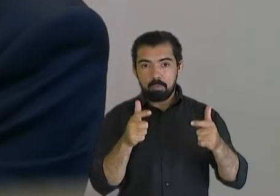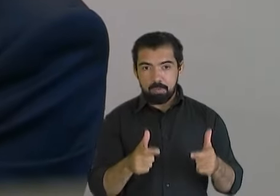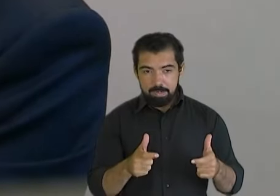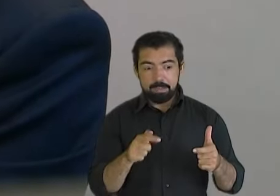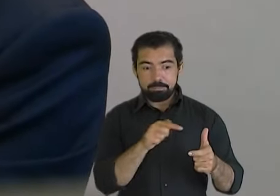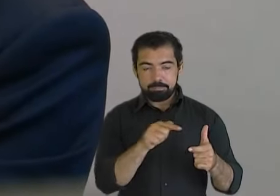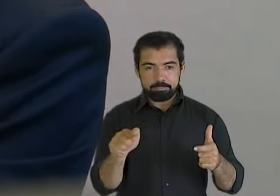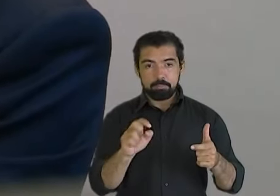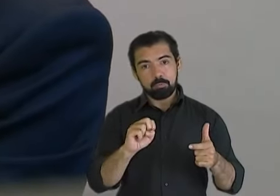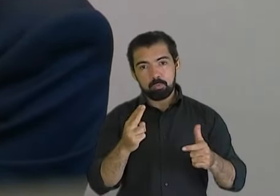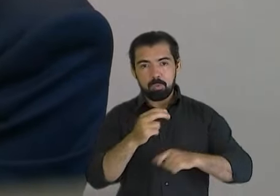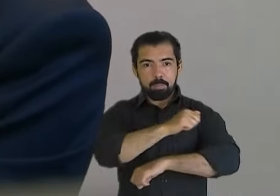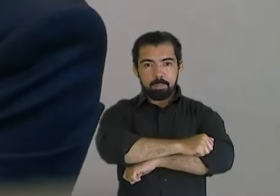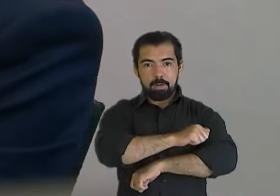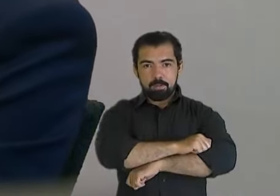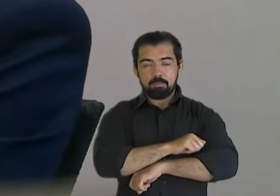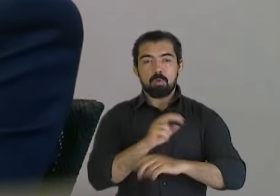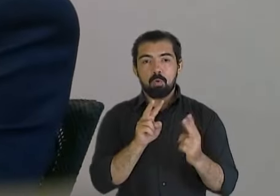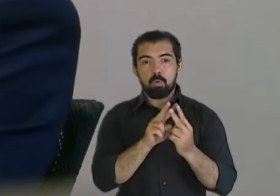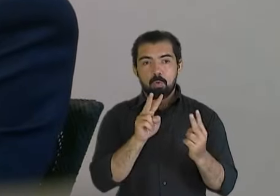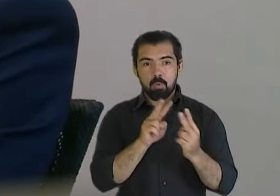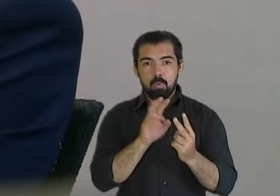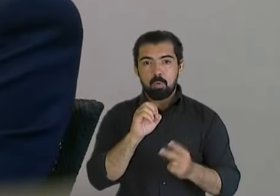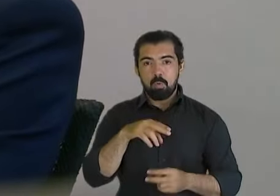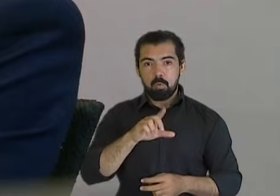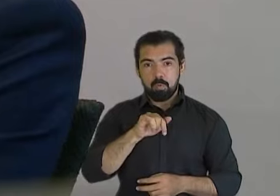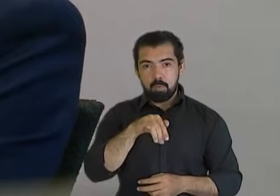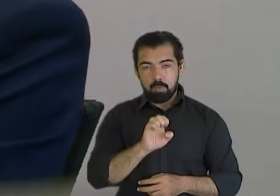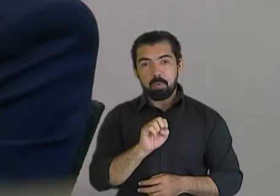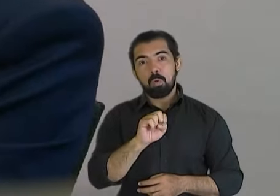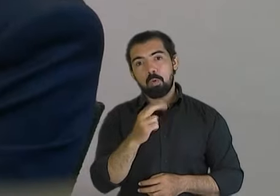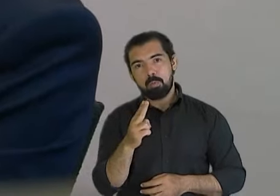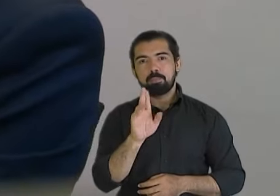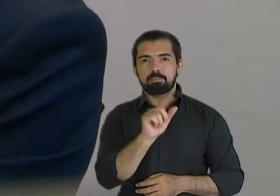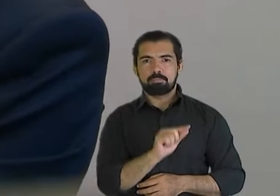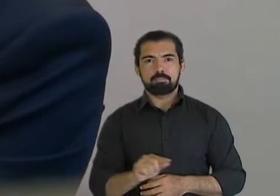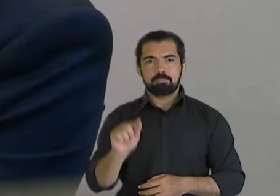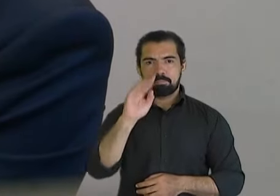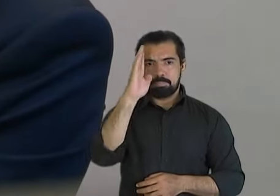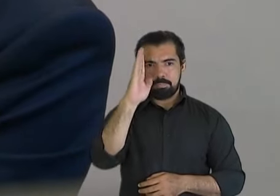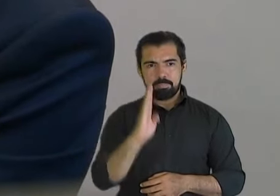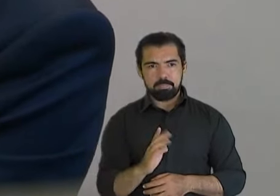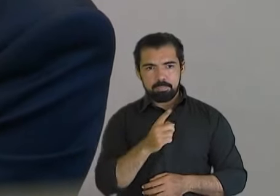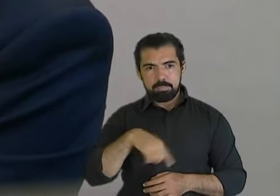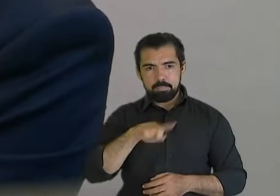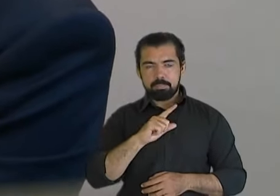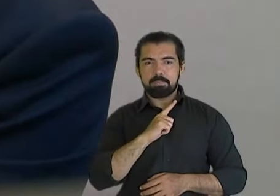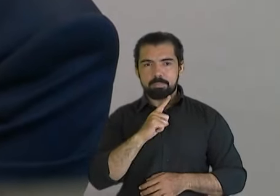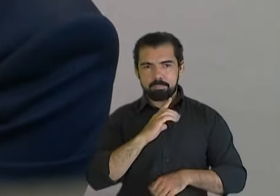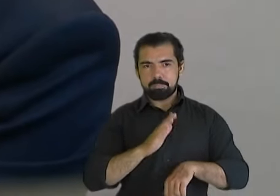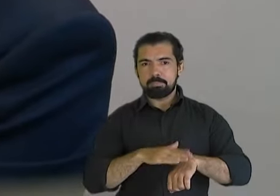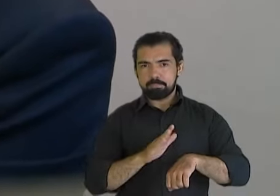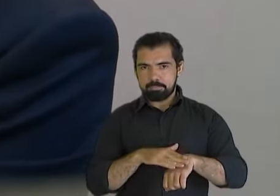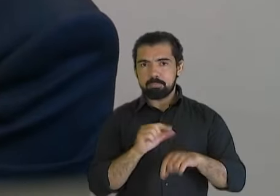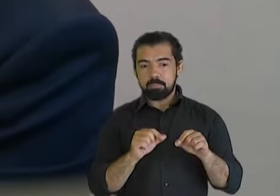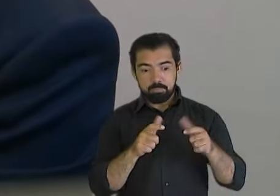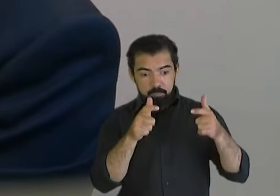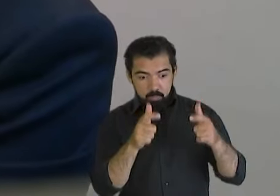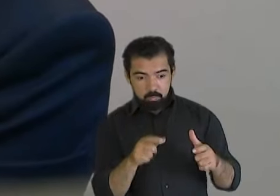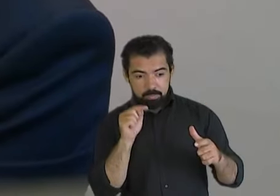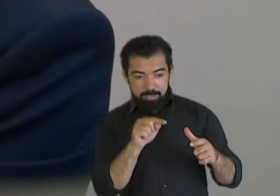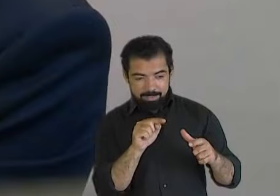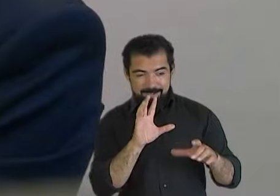naquelas plataformas instaladas no território e no domínio brasileiro, que aí se subsumiriam a essa hipótese do estabelecimento, ou